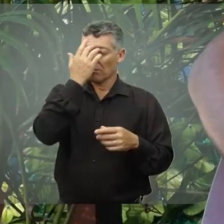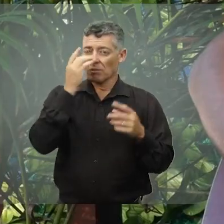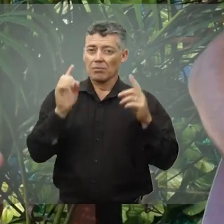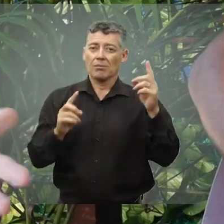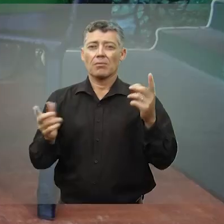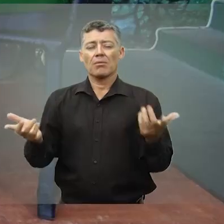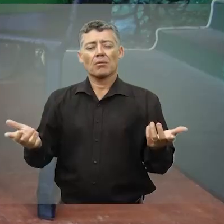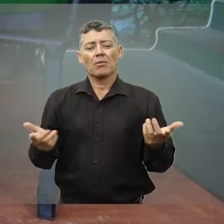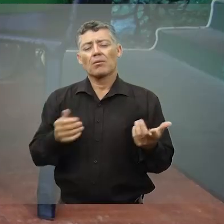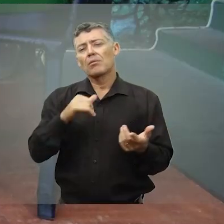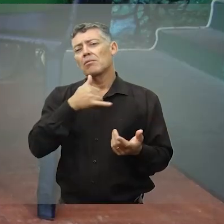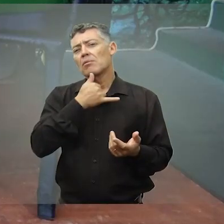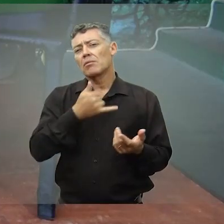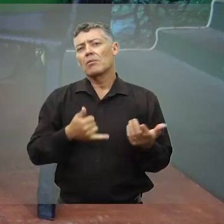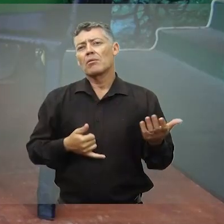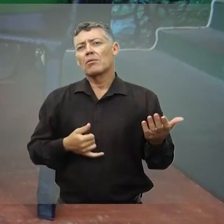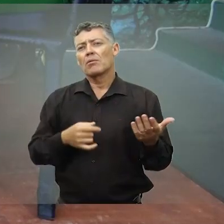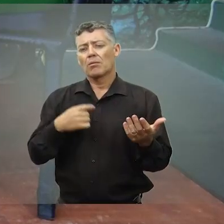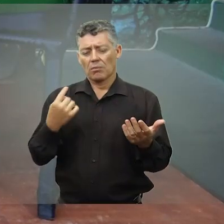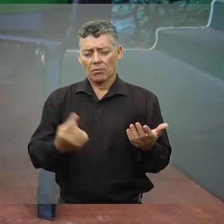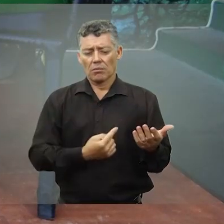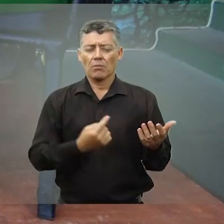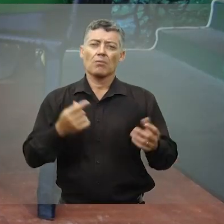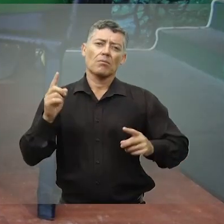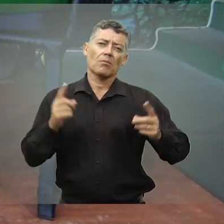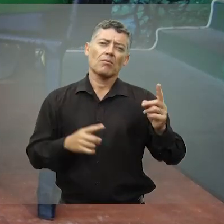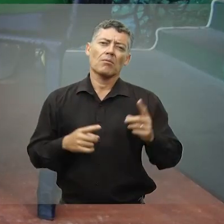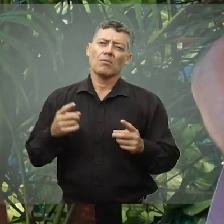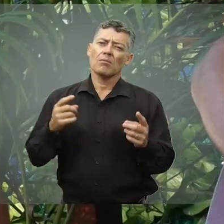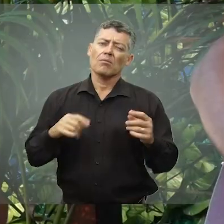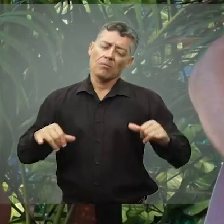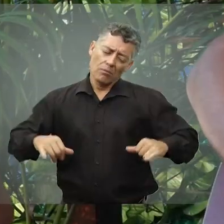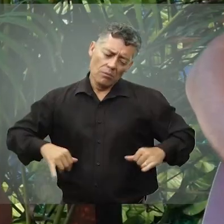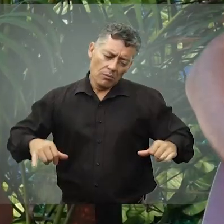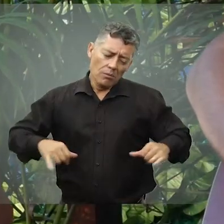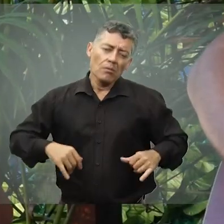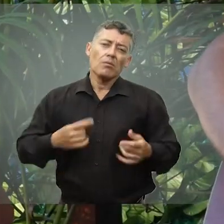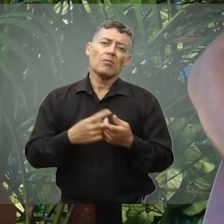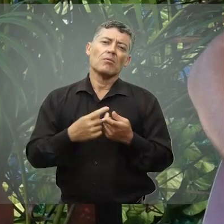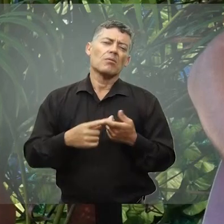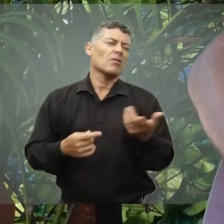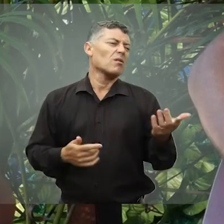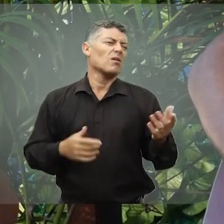infelizmente, nós músicos sofremos com isso. Porque fala,